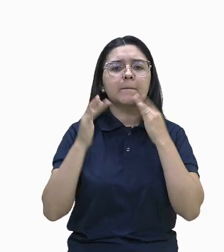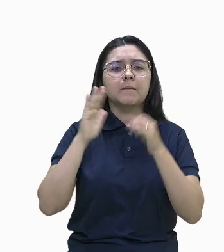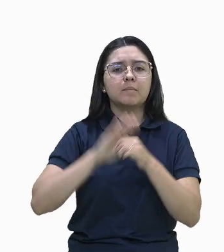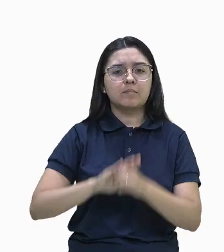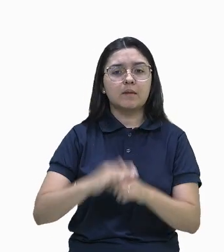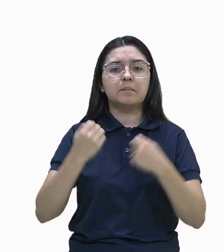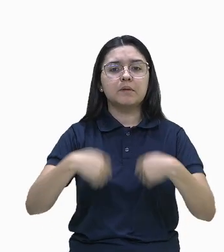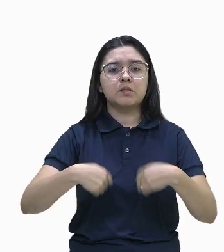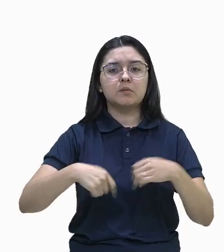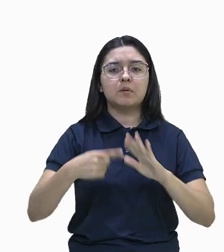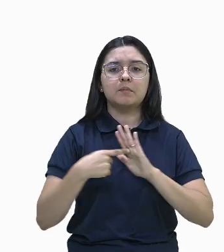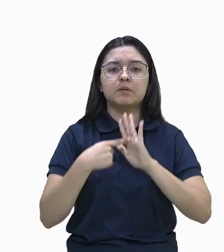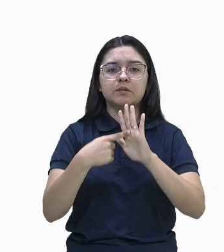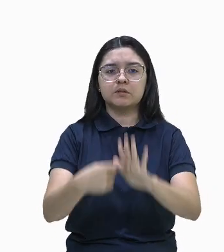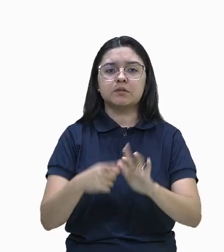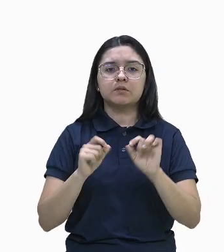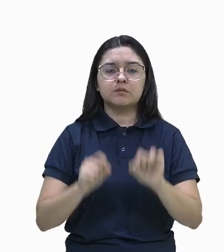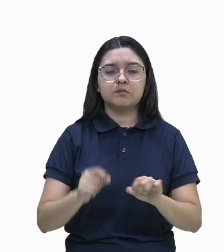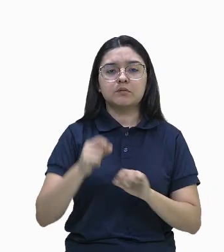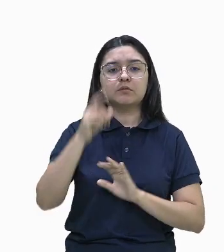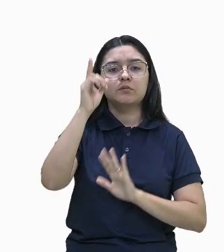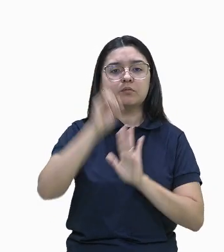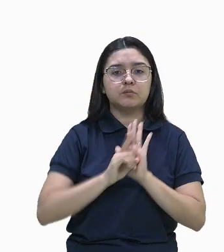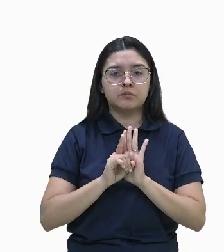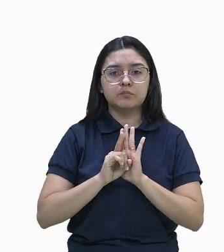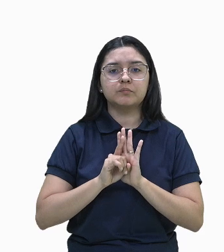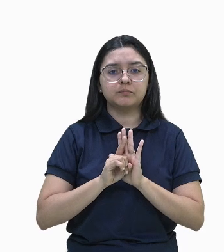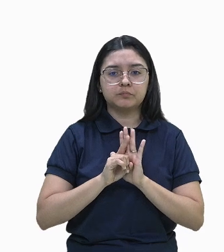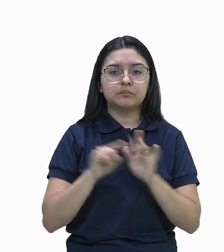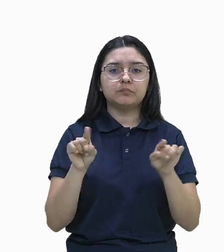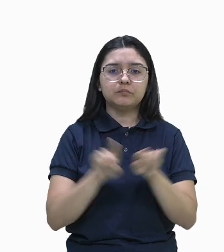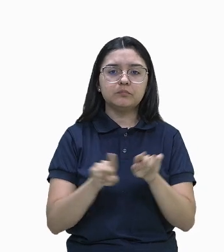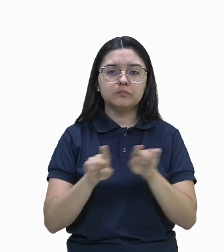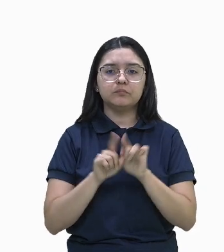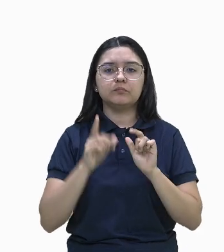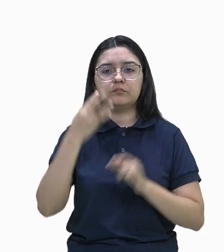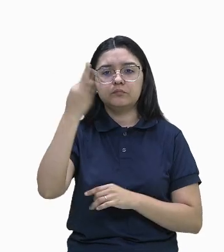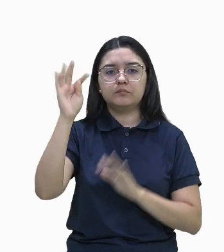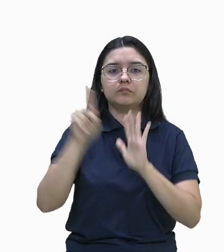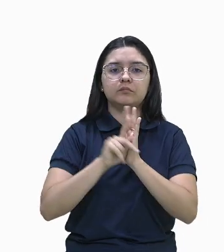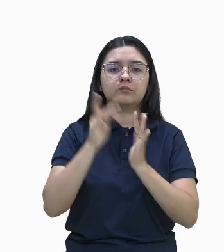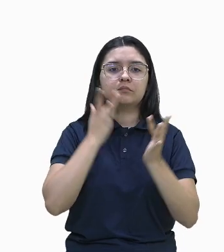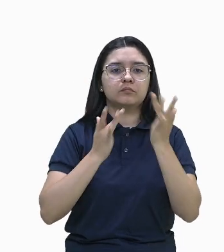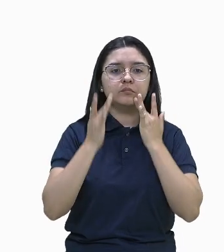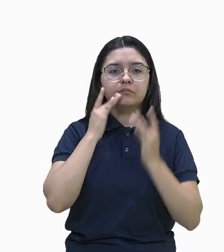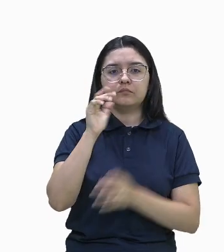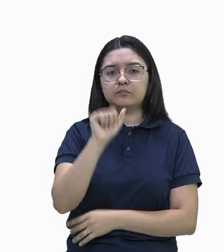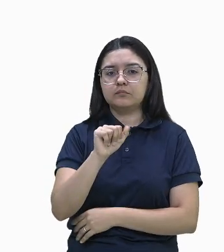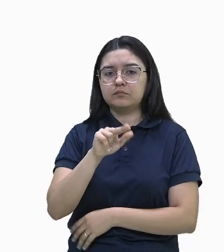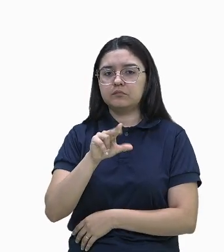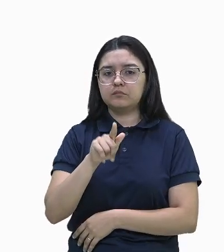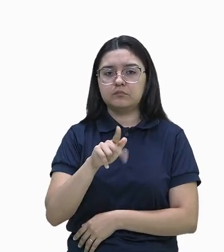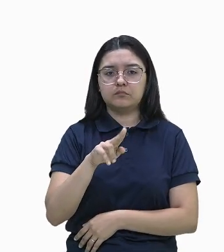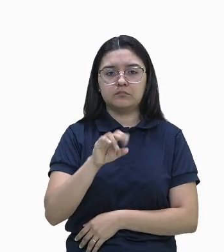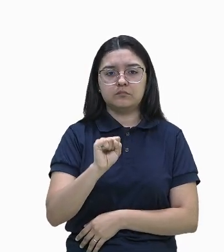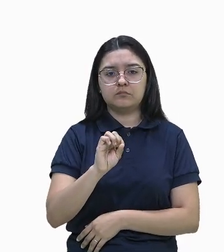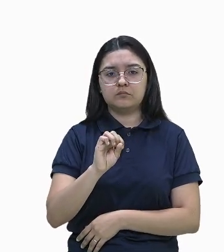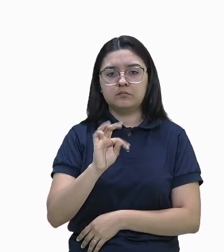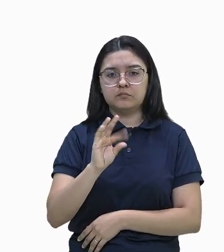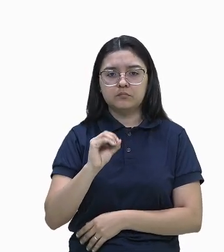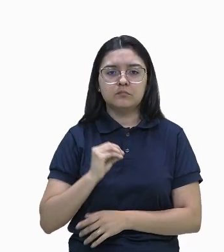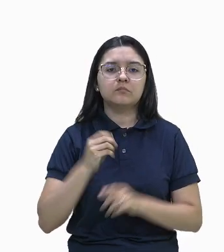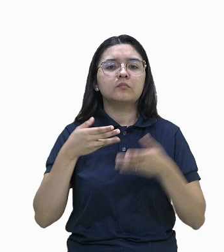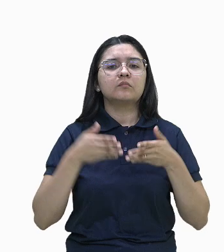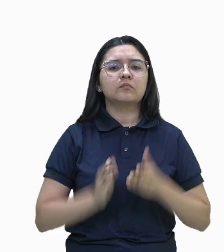necessário uma apresentação de seu criador, dramaturgo e diretor e teórico de teatro, Augusto Boal, nascido no Rio de